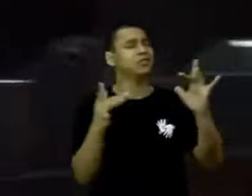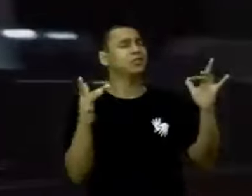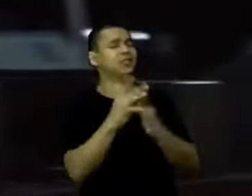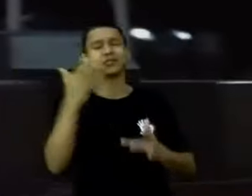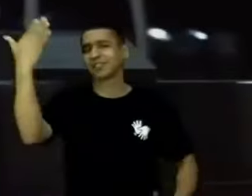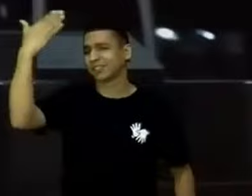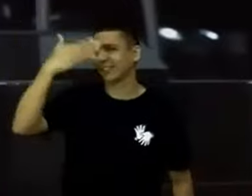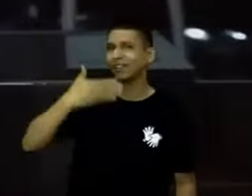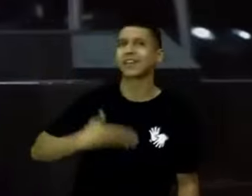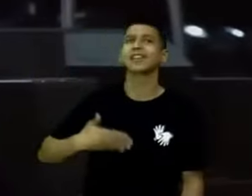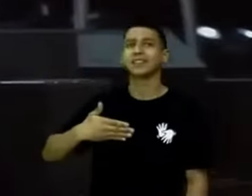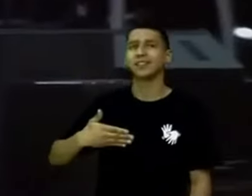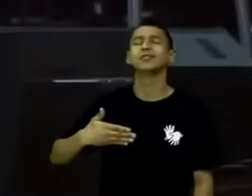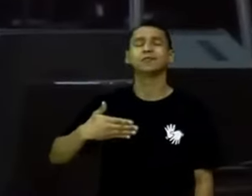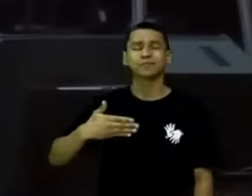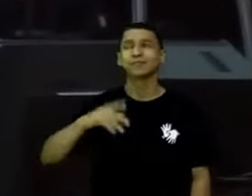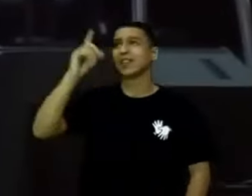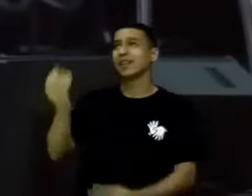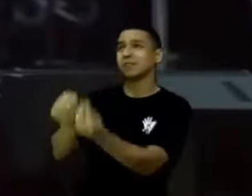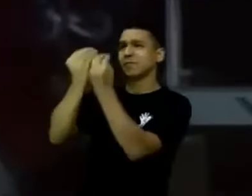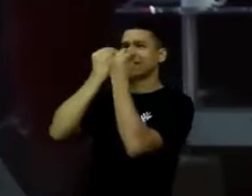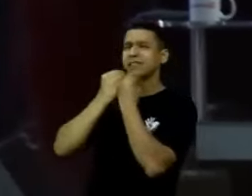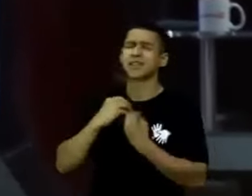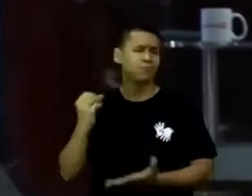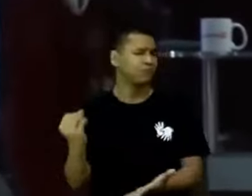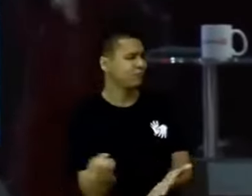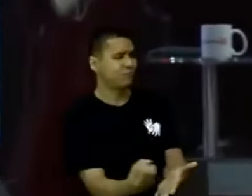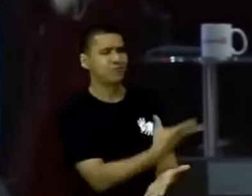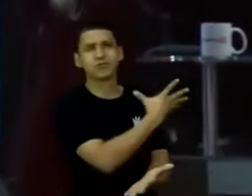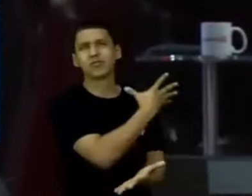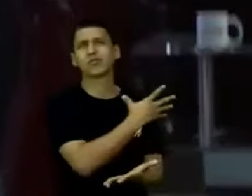e Ele está abrindo novos tempos.